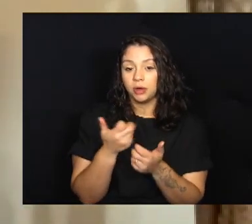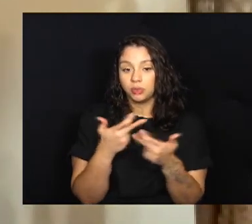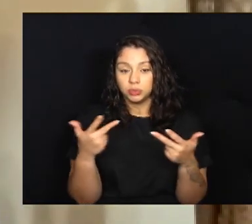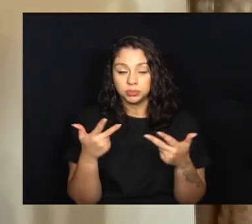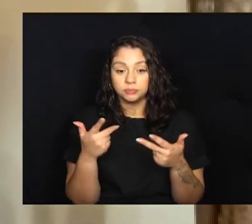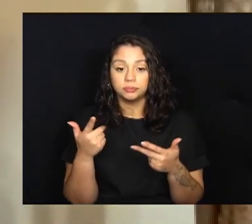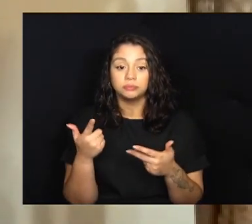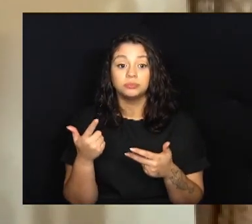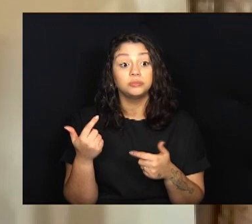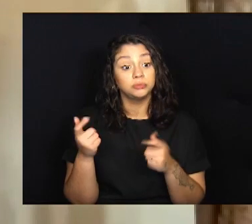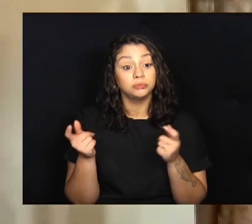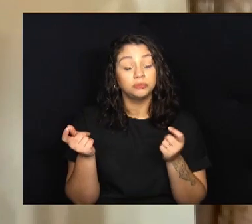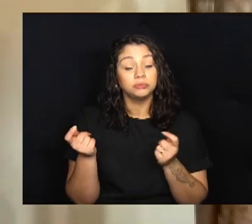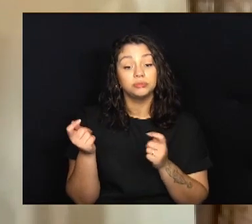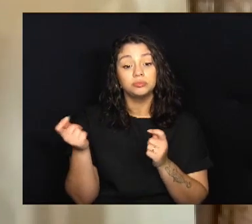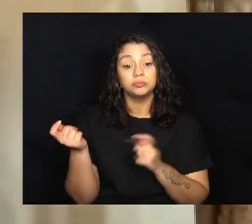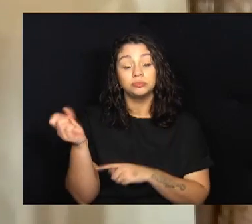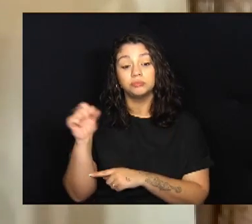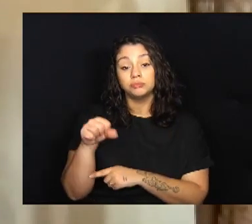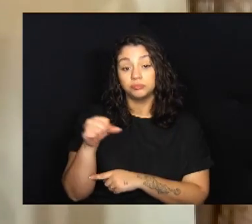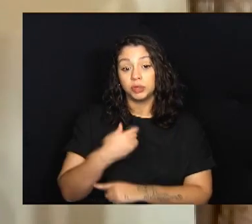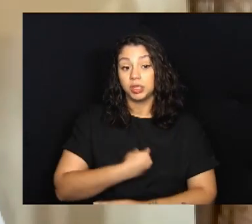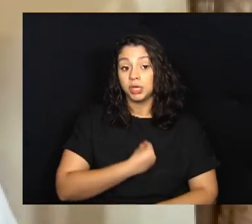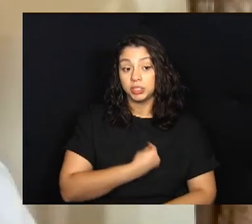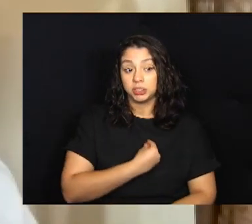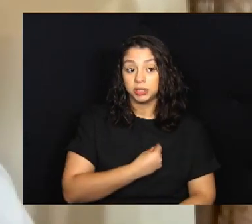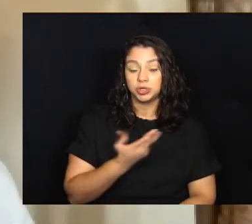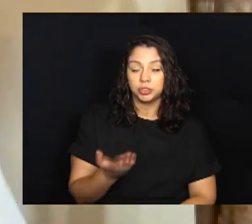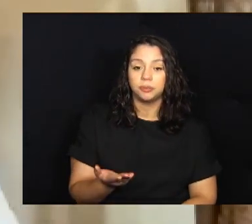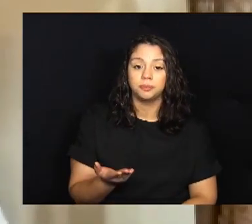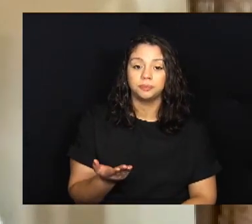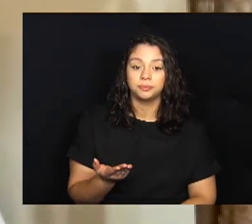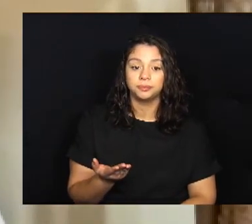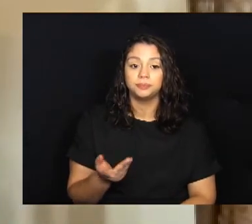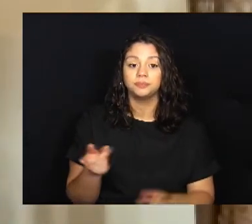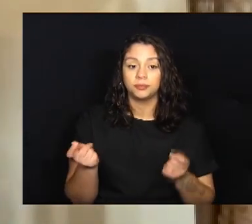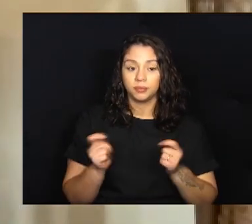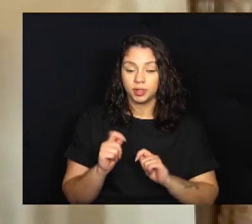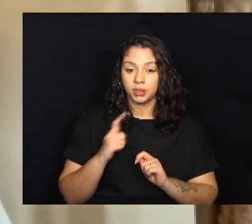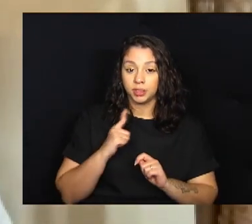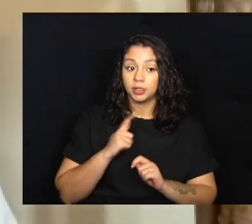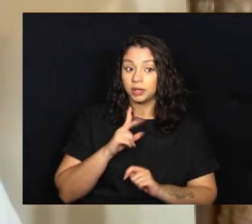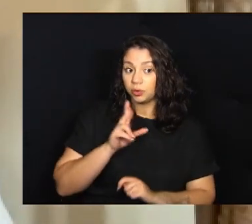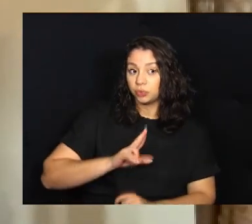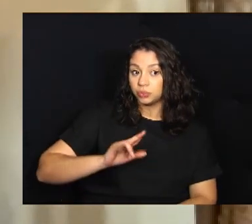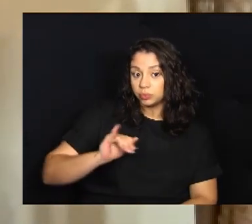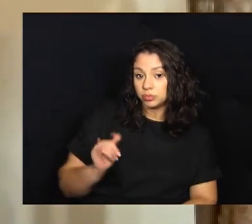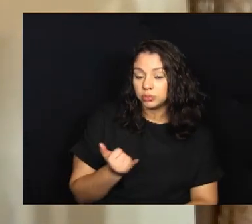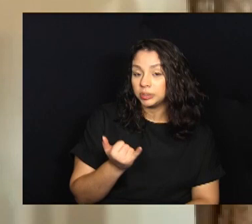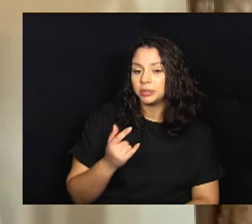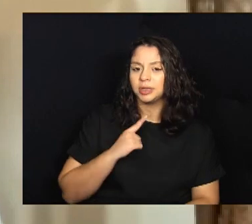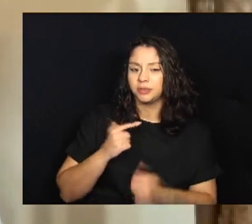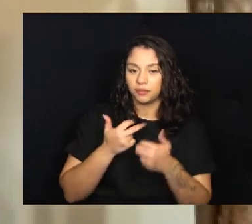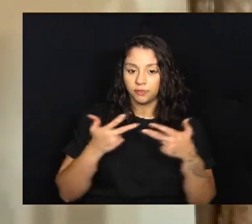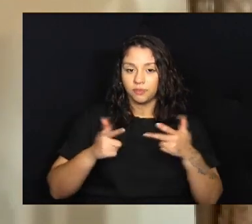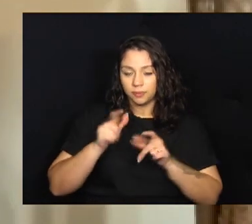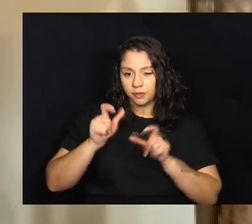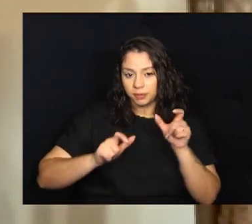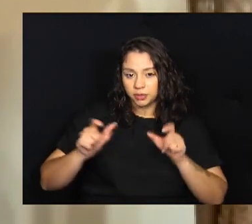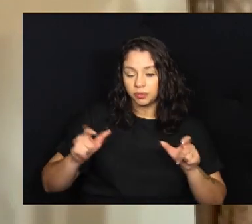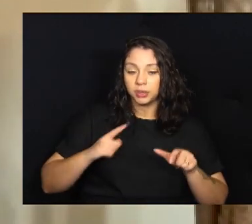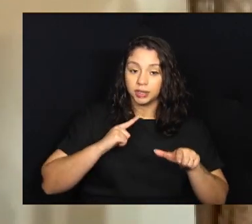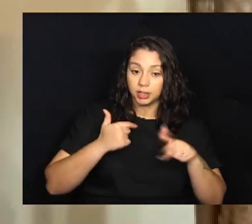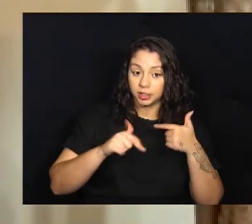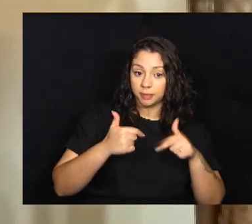Então existe sim essa opção, essa possibilidade. Ela já é muito utilizada, existem muitas pessoas que trabalham só com